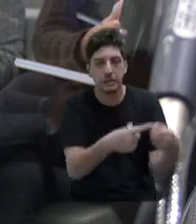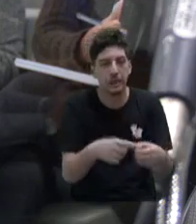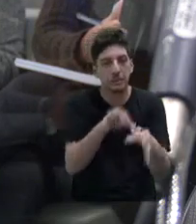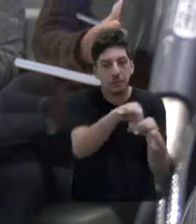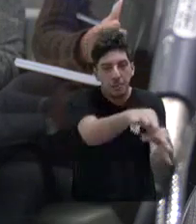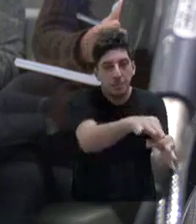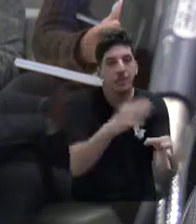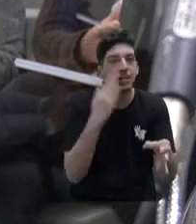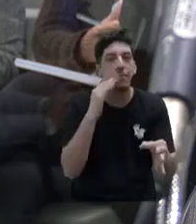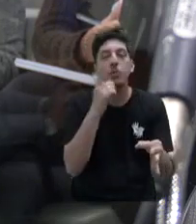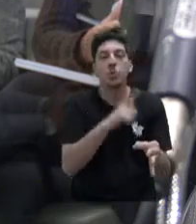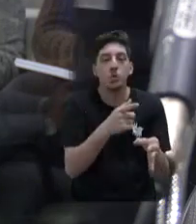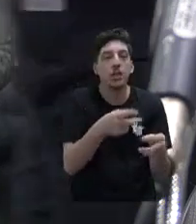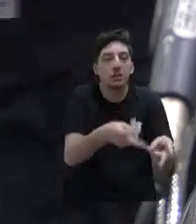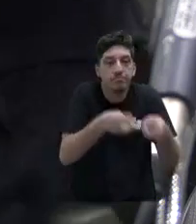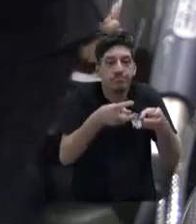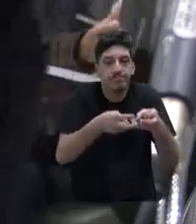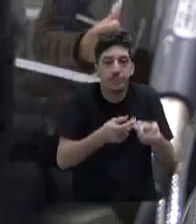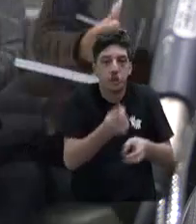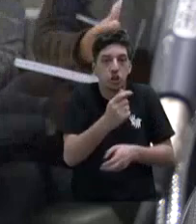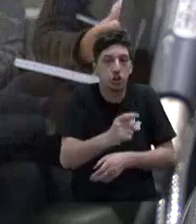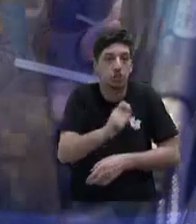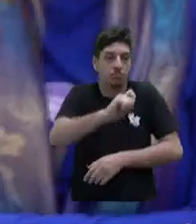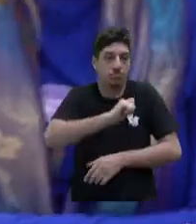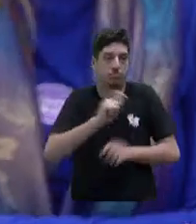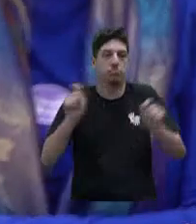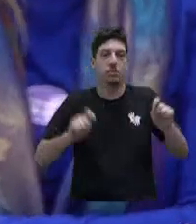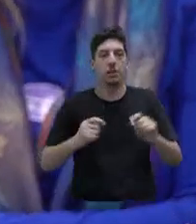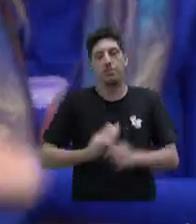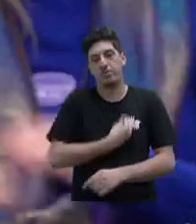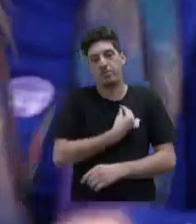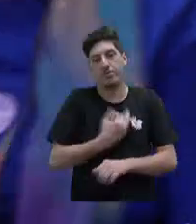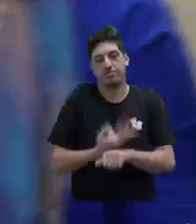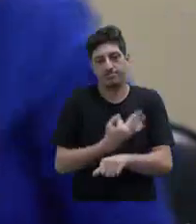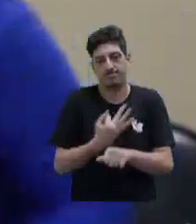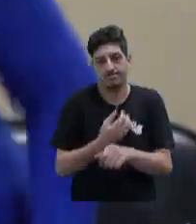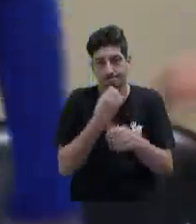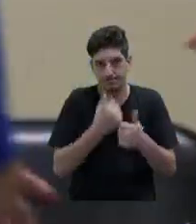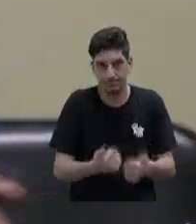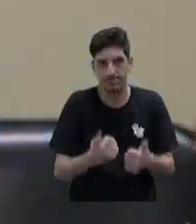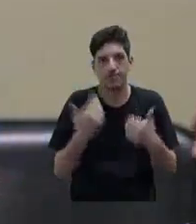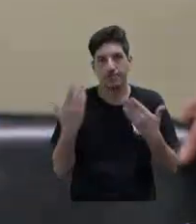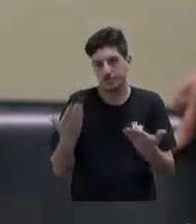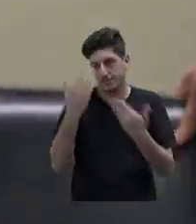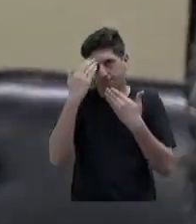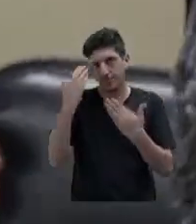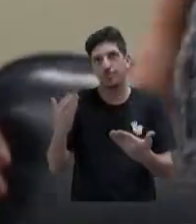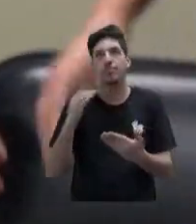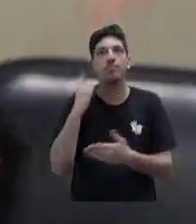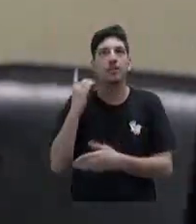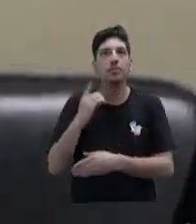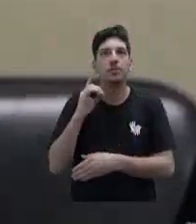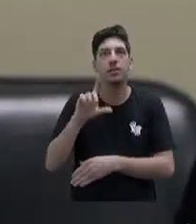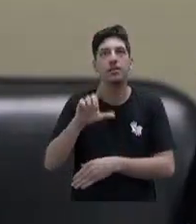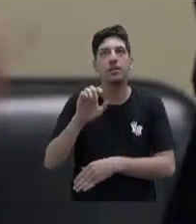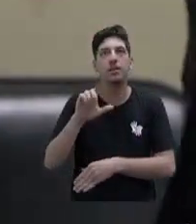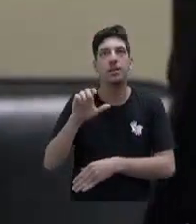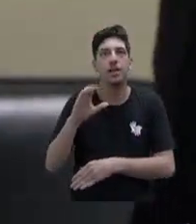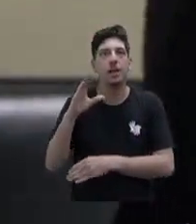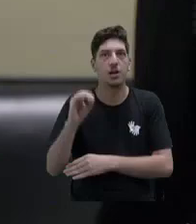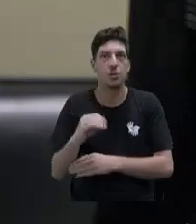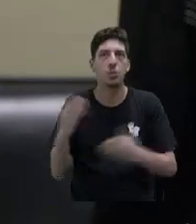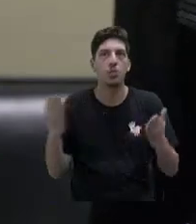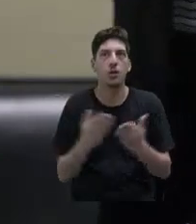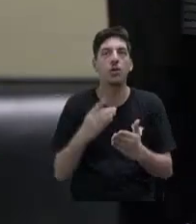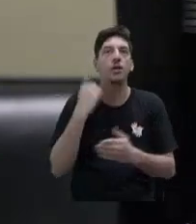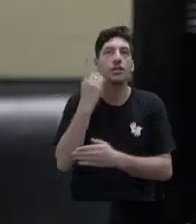fato, viver dessa renda importante. Muito obrigado. Obrigado, deputado Leleco. Vamos passar a palavra agora